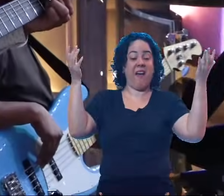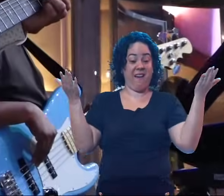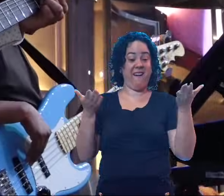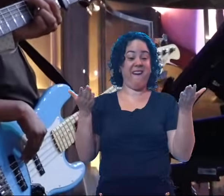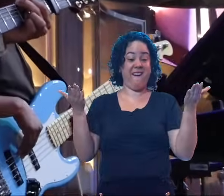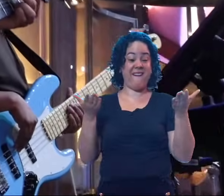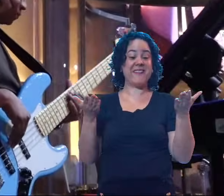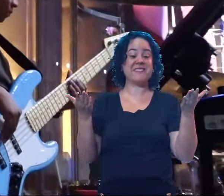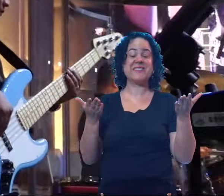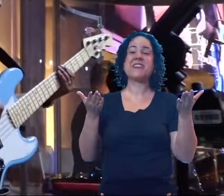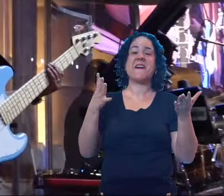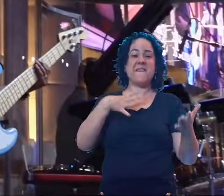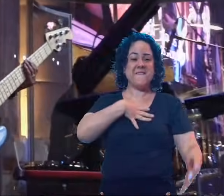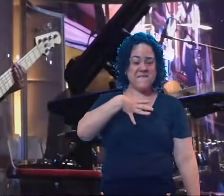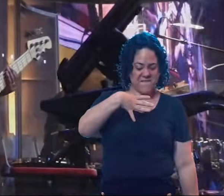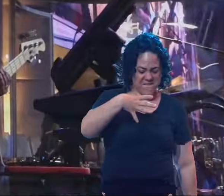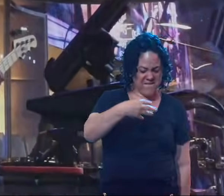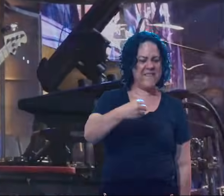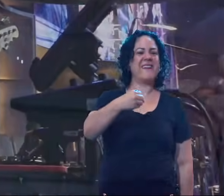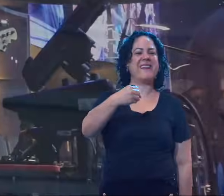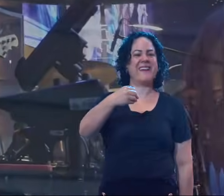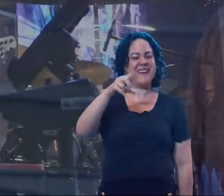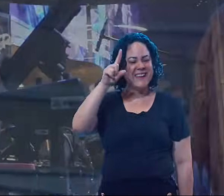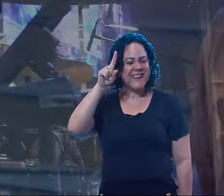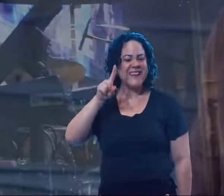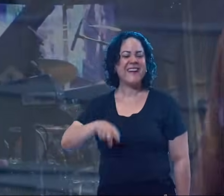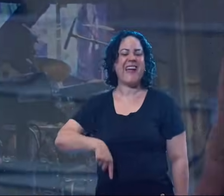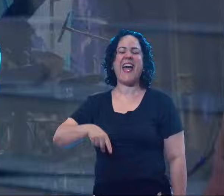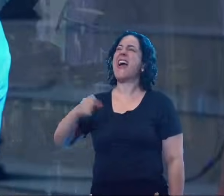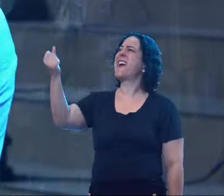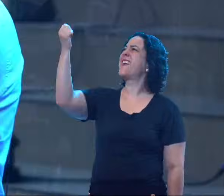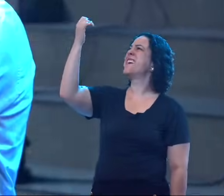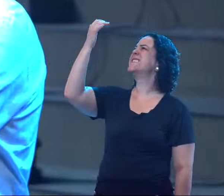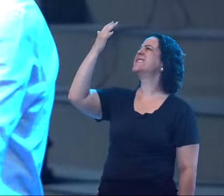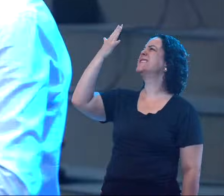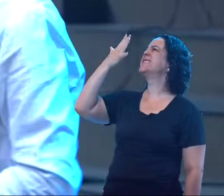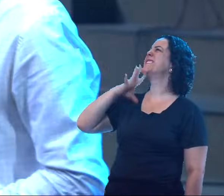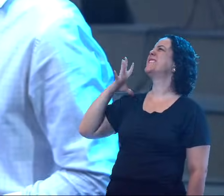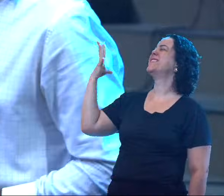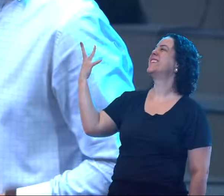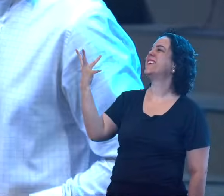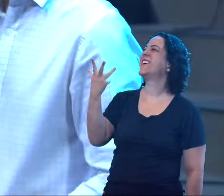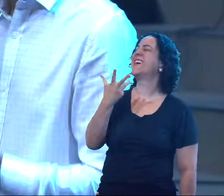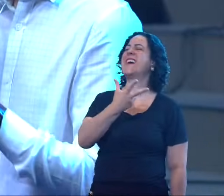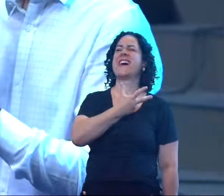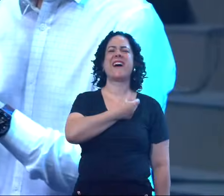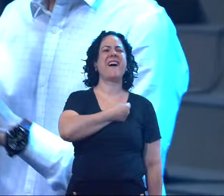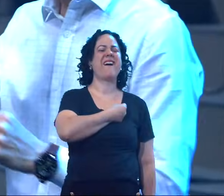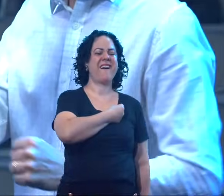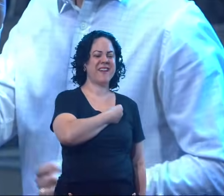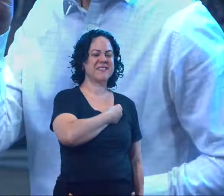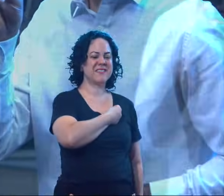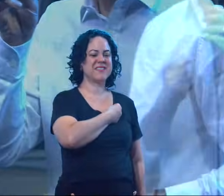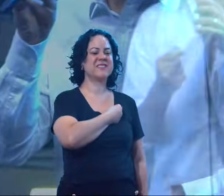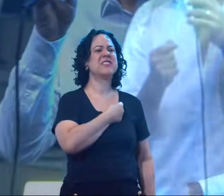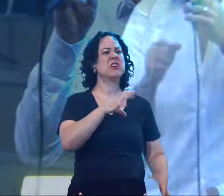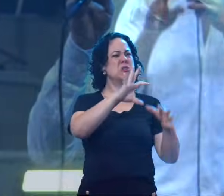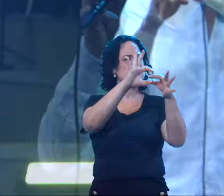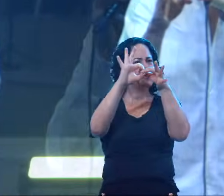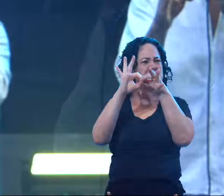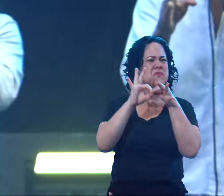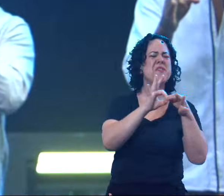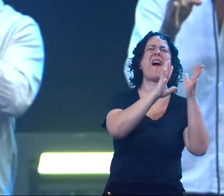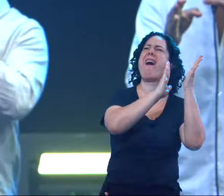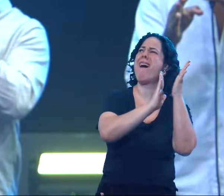libertou. Agora somos. Você é filho de Deus e por isso você pode levantar as mãos e juntos